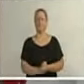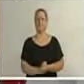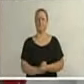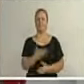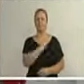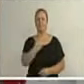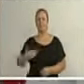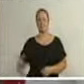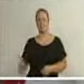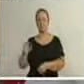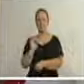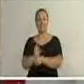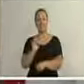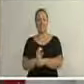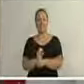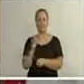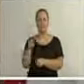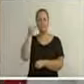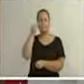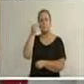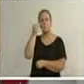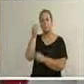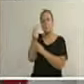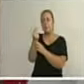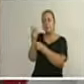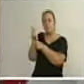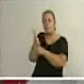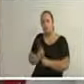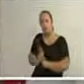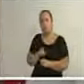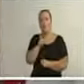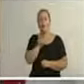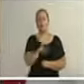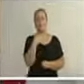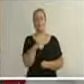abrir créditos suplementares, ele precisa da autorização da Assembleia